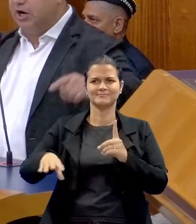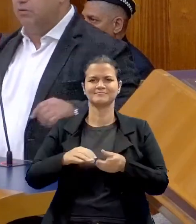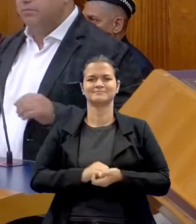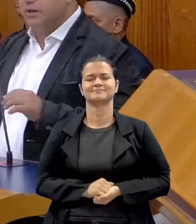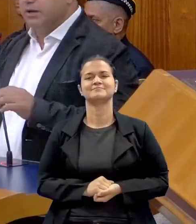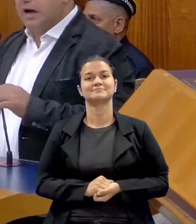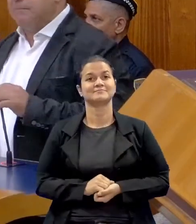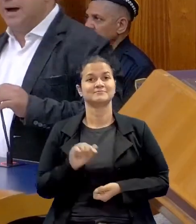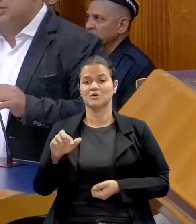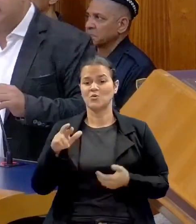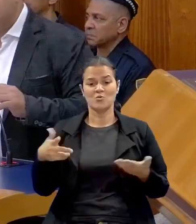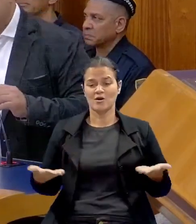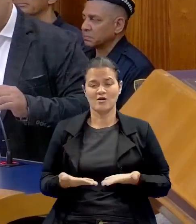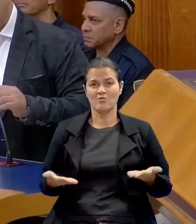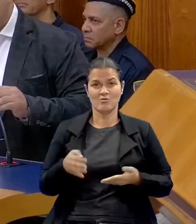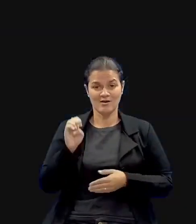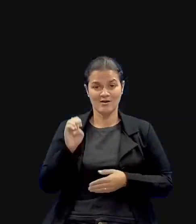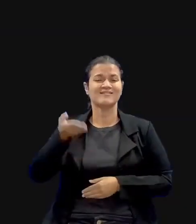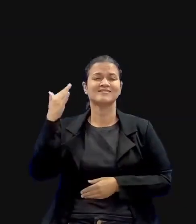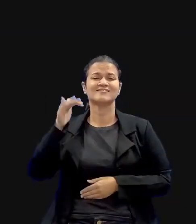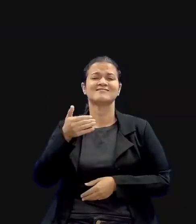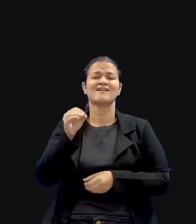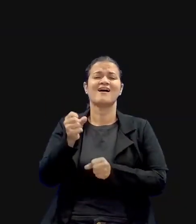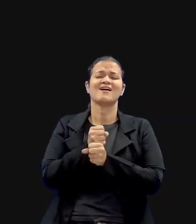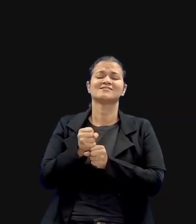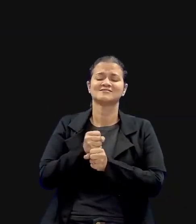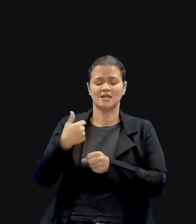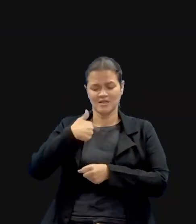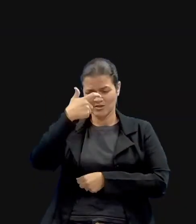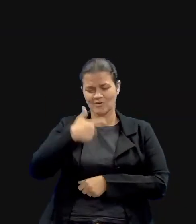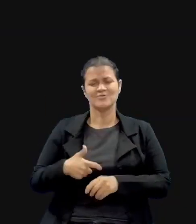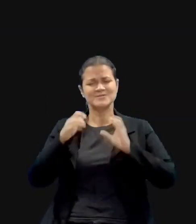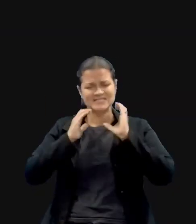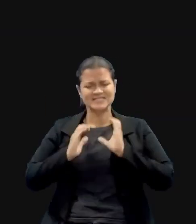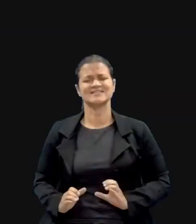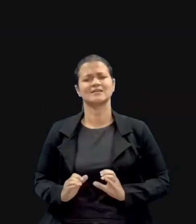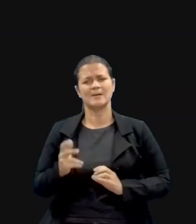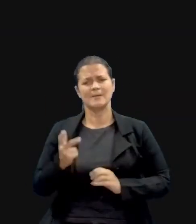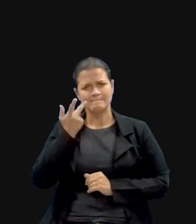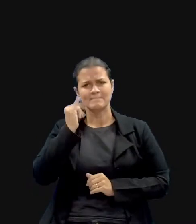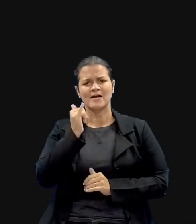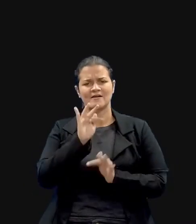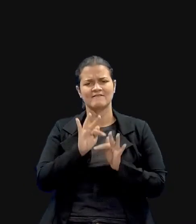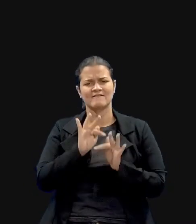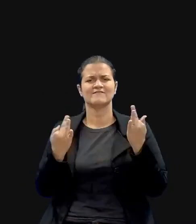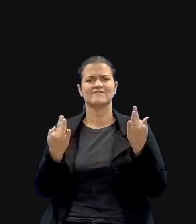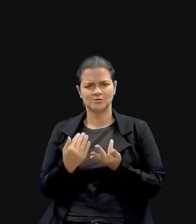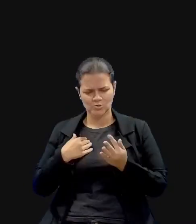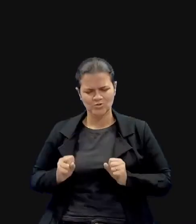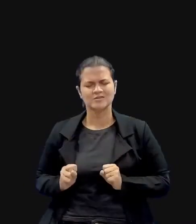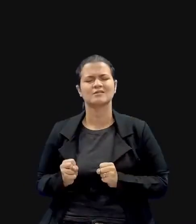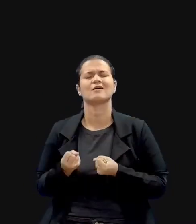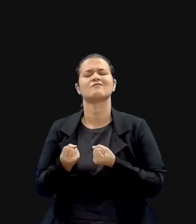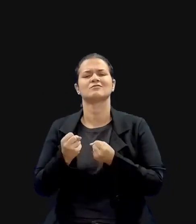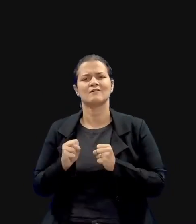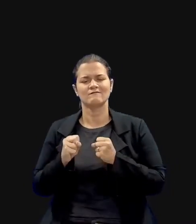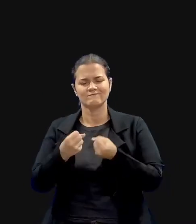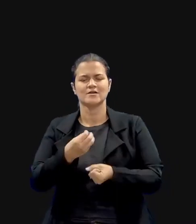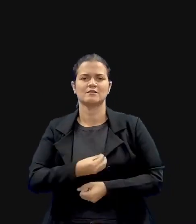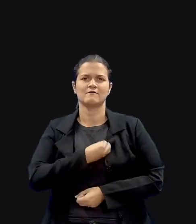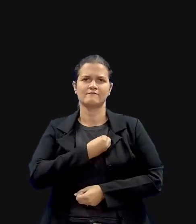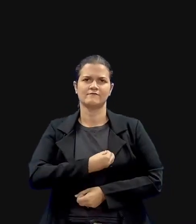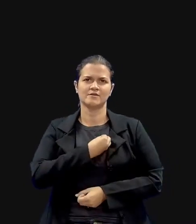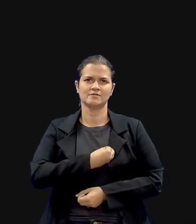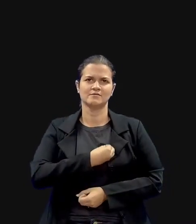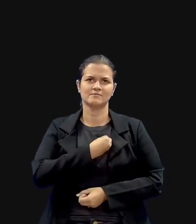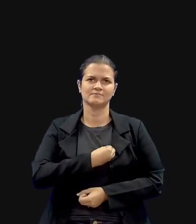de hoje, não. Há mais de 10 anos, eu, como cidadão, como pai de família, defendo a vida.